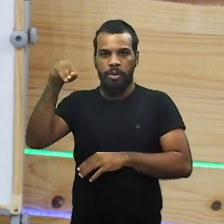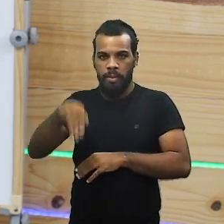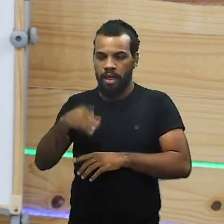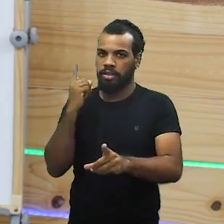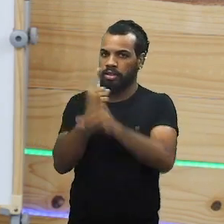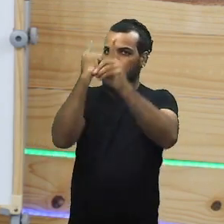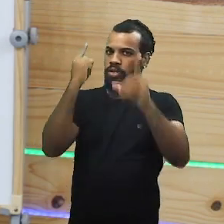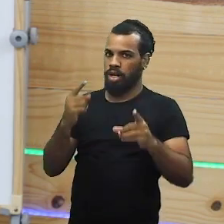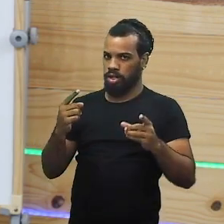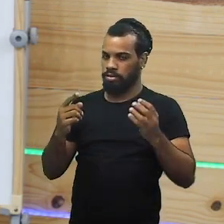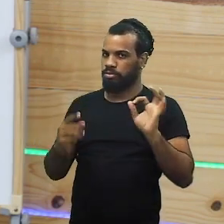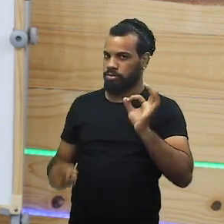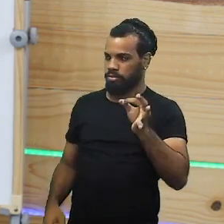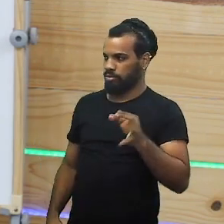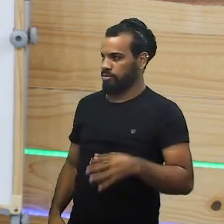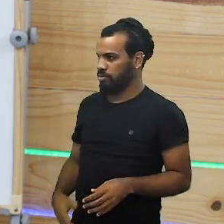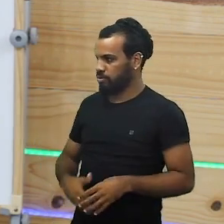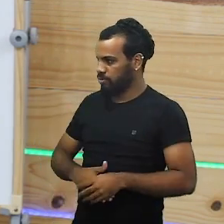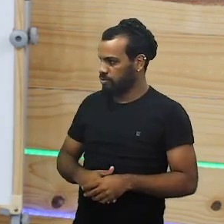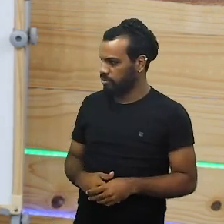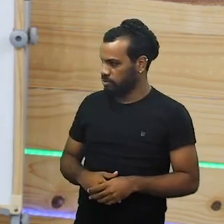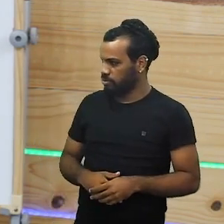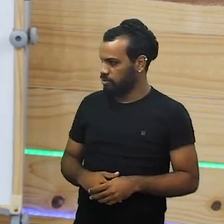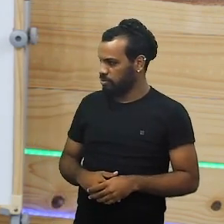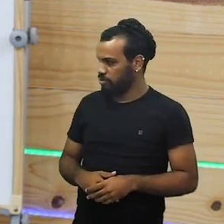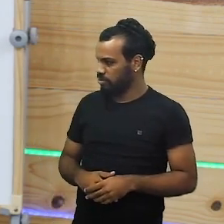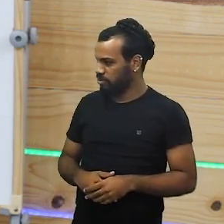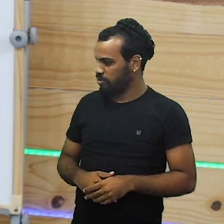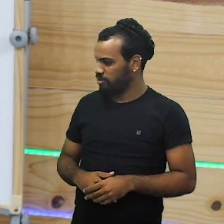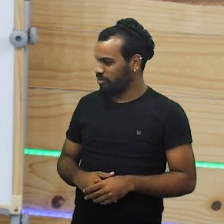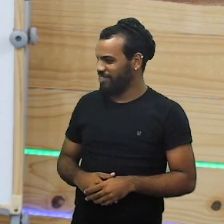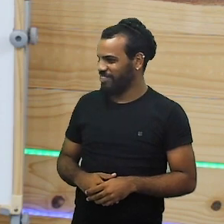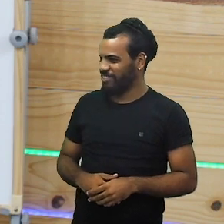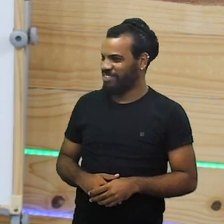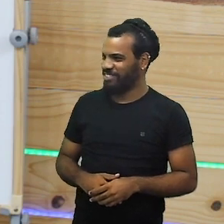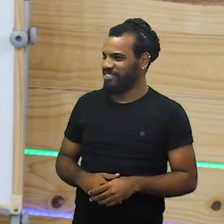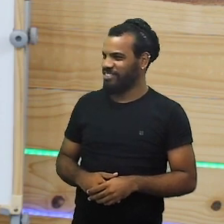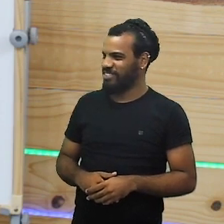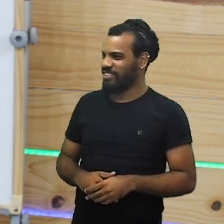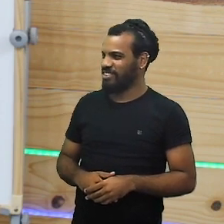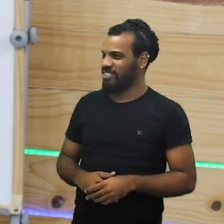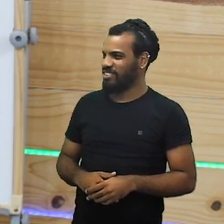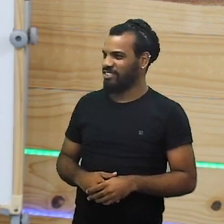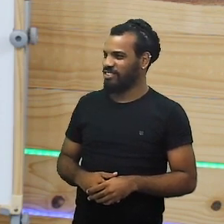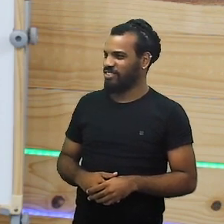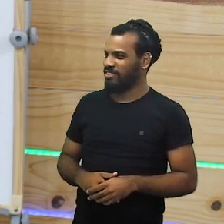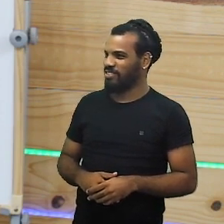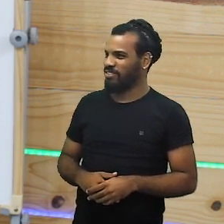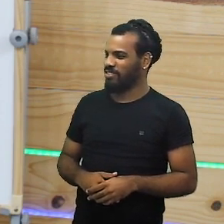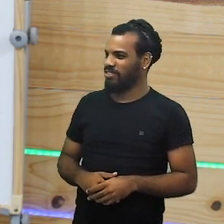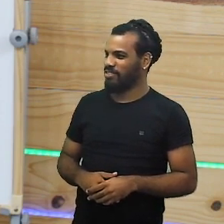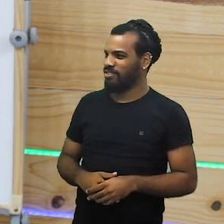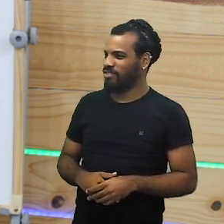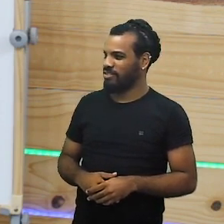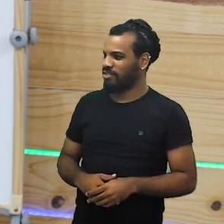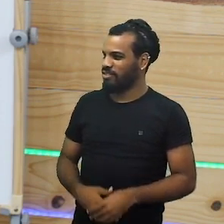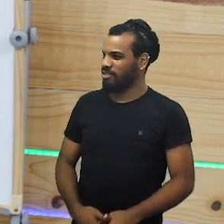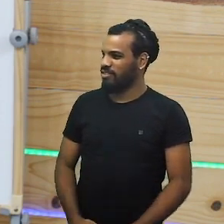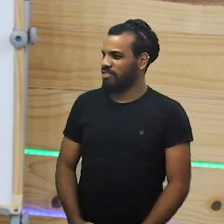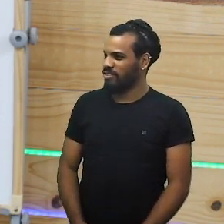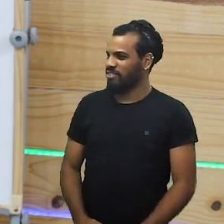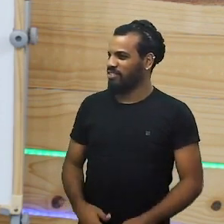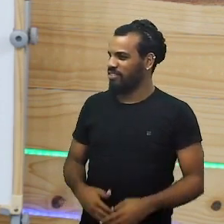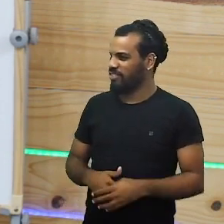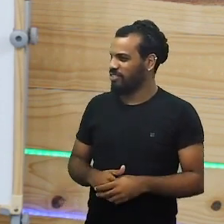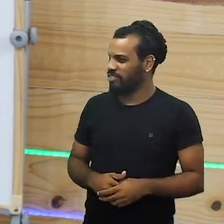Então vamos embora. Então, a nossa distância entre os 2 pontos, UPE e Shopping, será